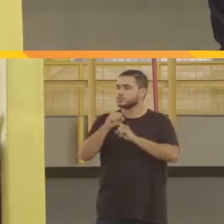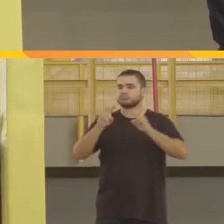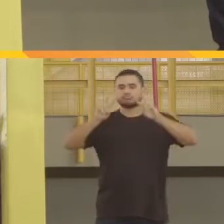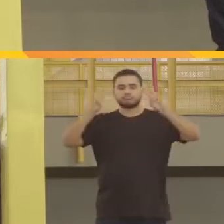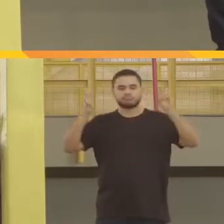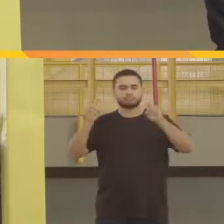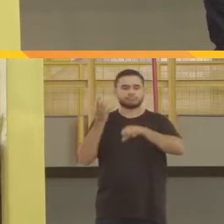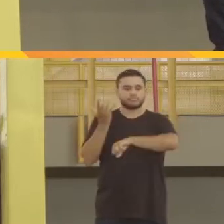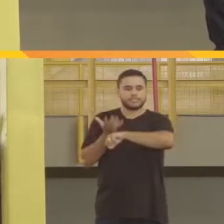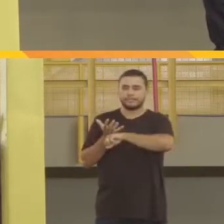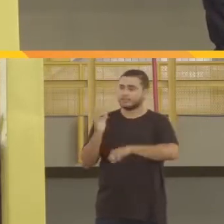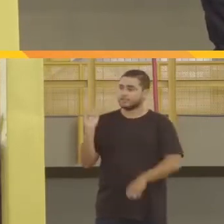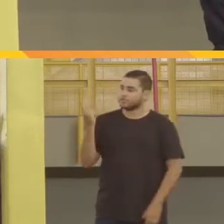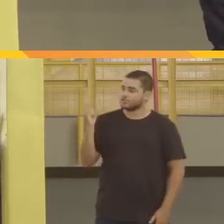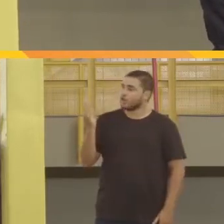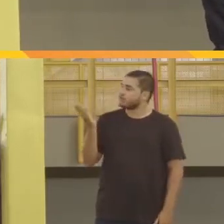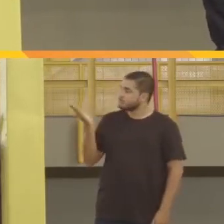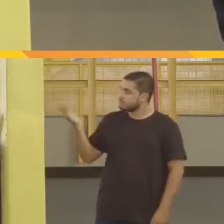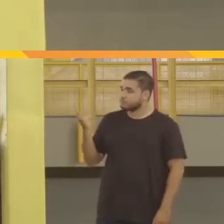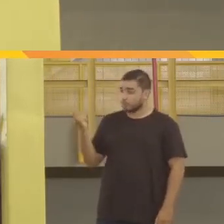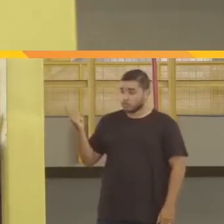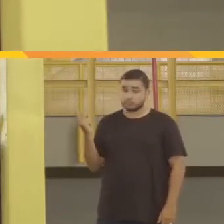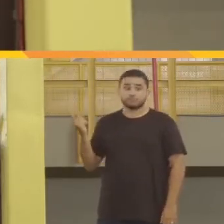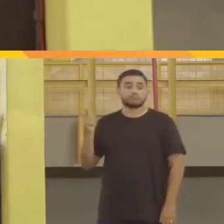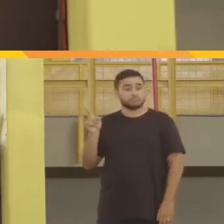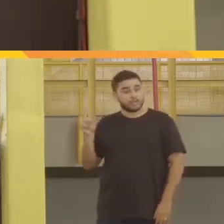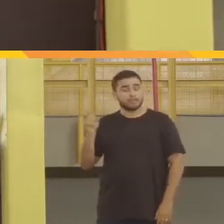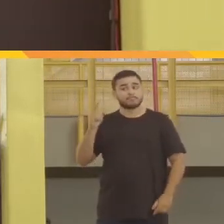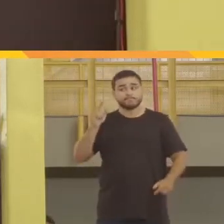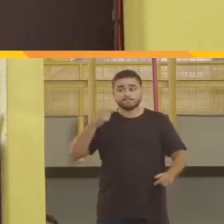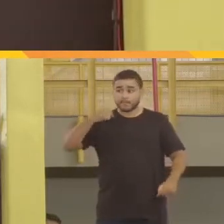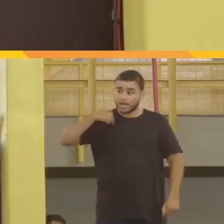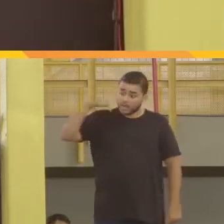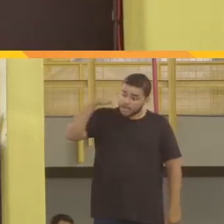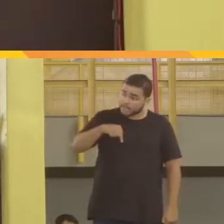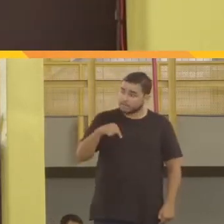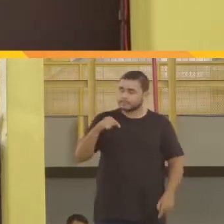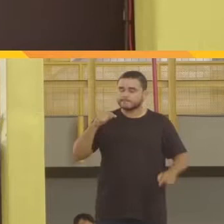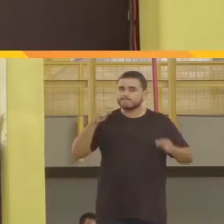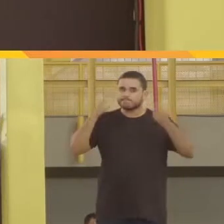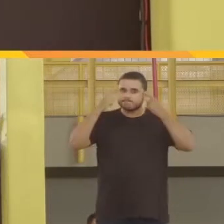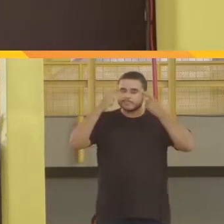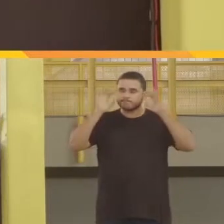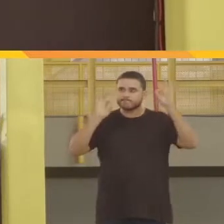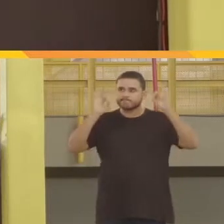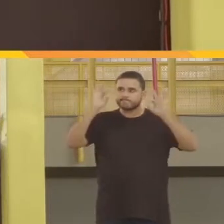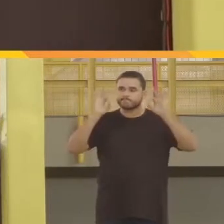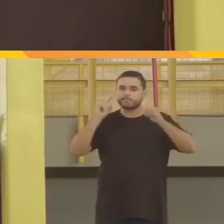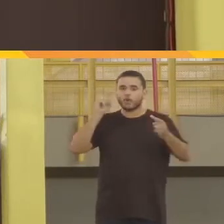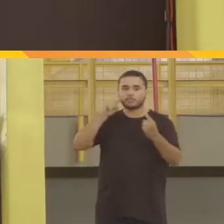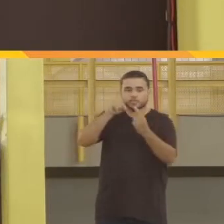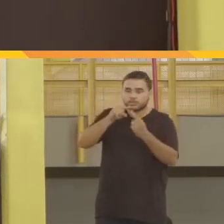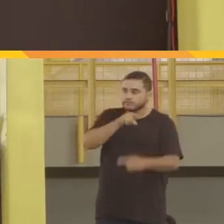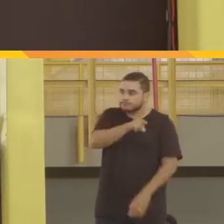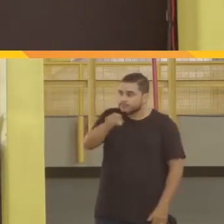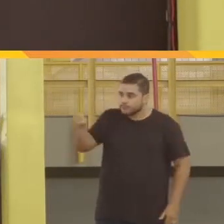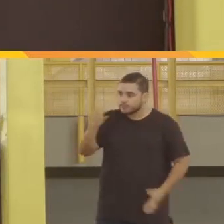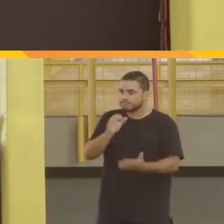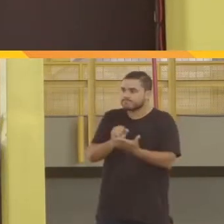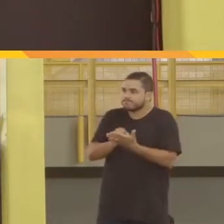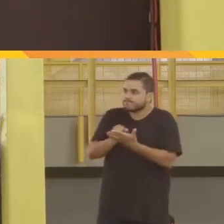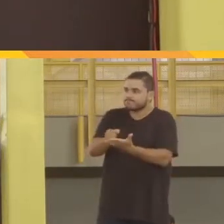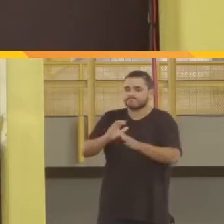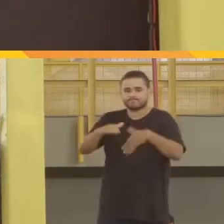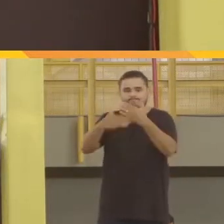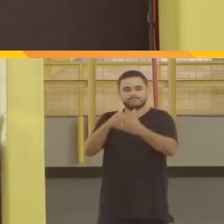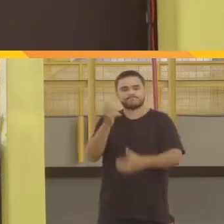nós acreditamos no sonho. E esse sonho nós sabemos que eles podem ser realizados se juntos, de mãos dadas, seguirmos em frente.